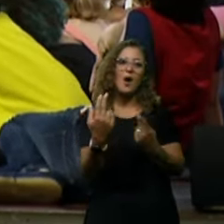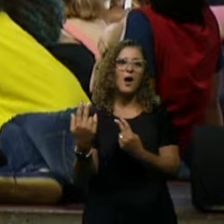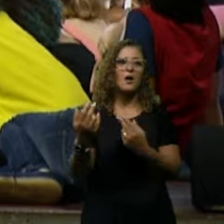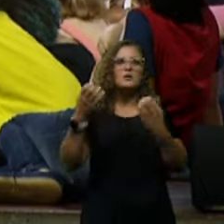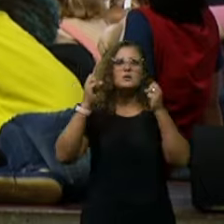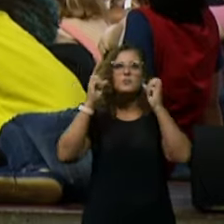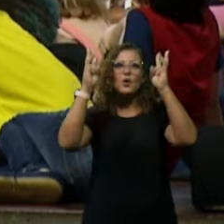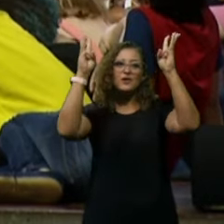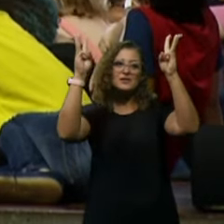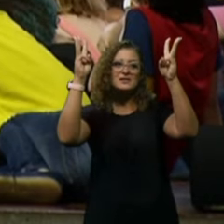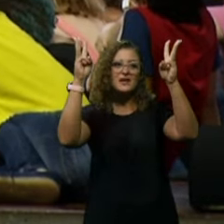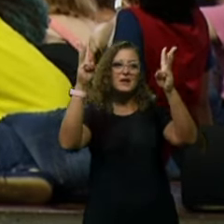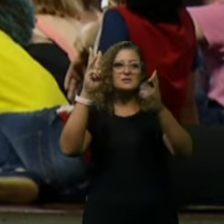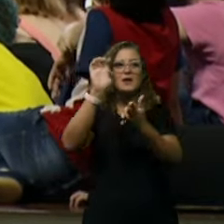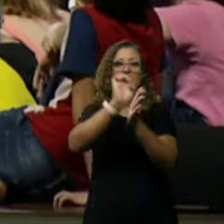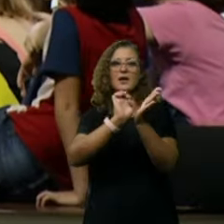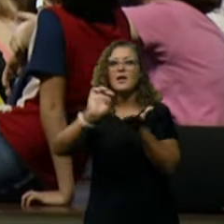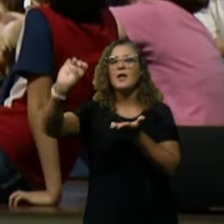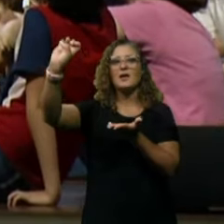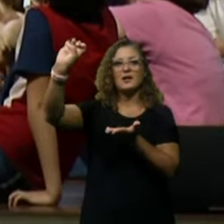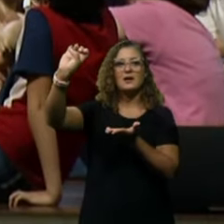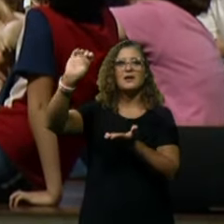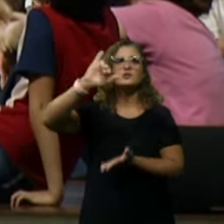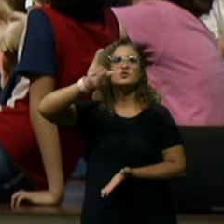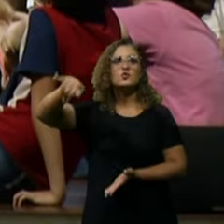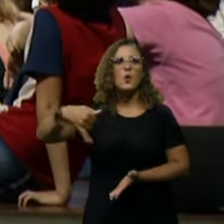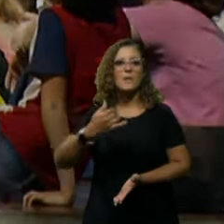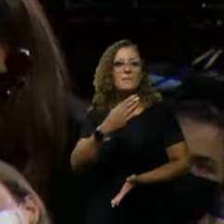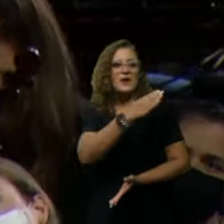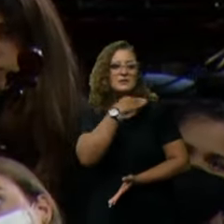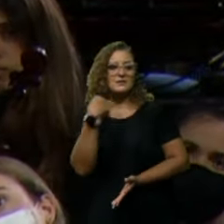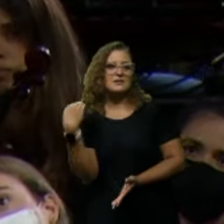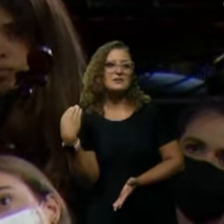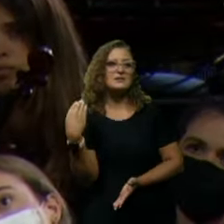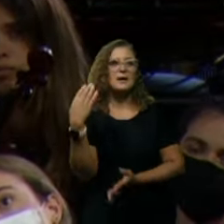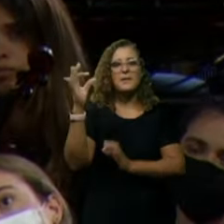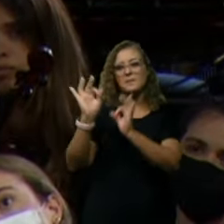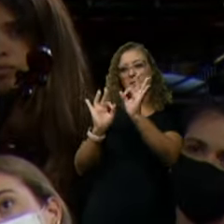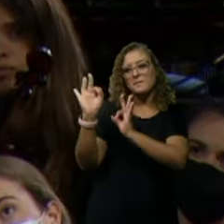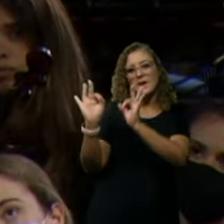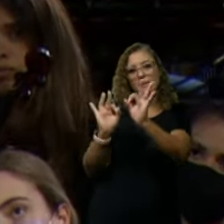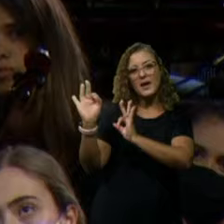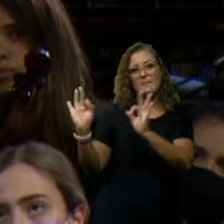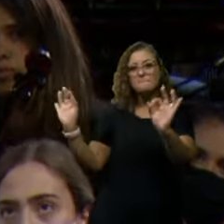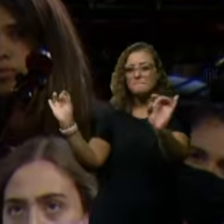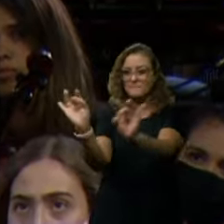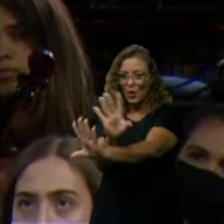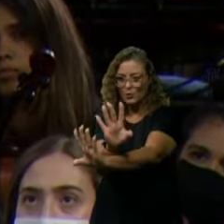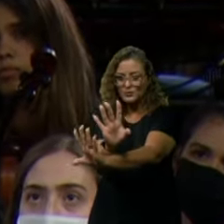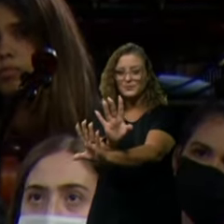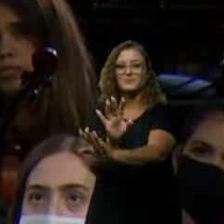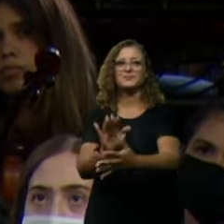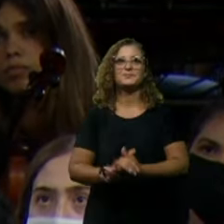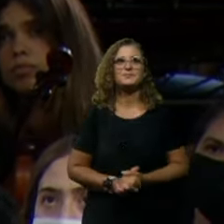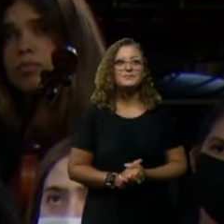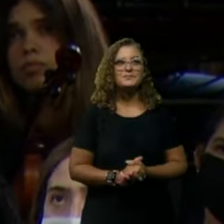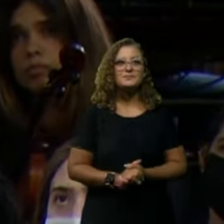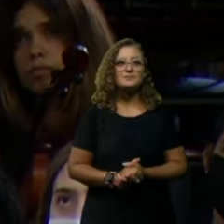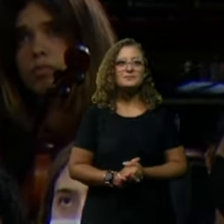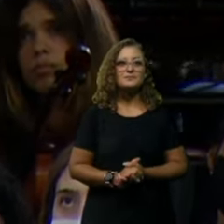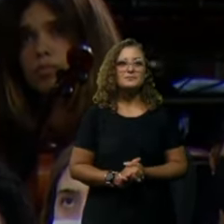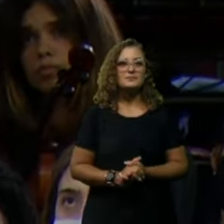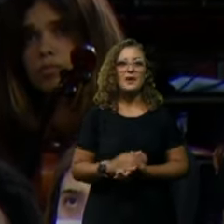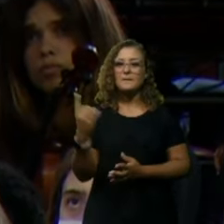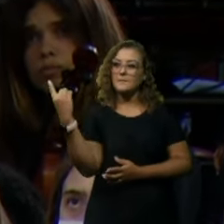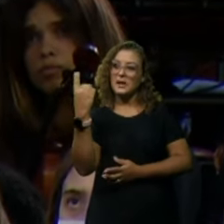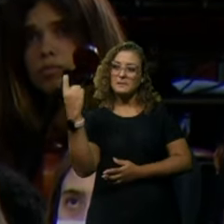mas sejam homens como João Batista que prepararam o caminho curte isso quando diz tira